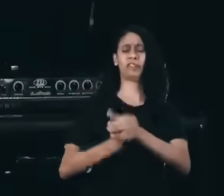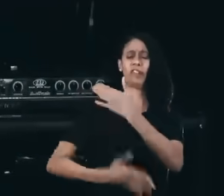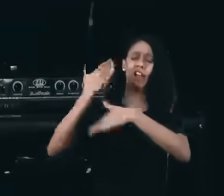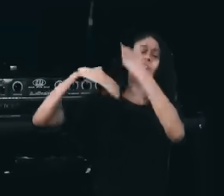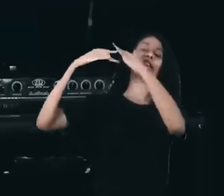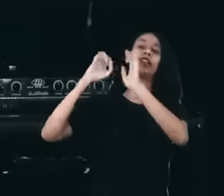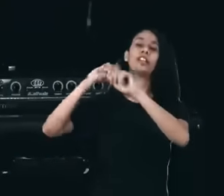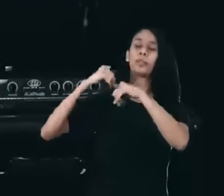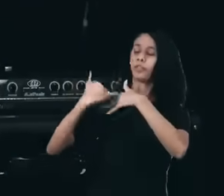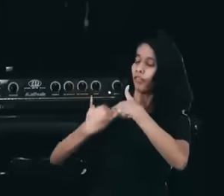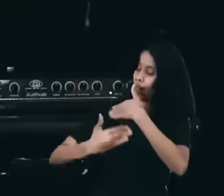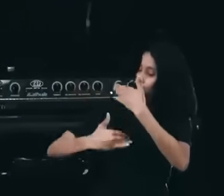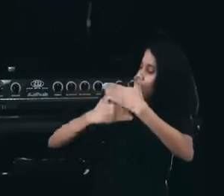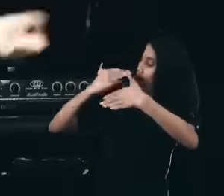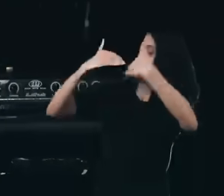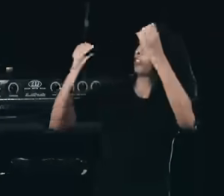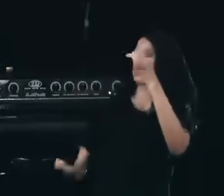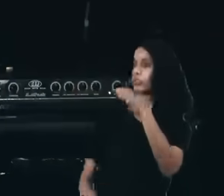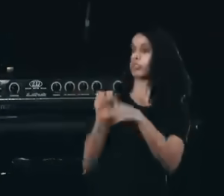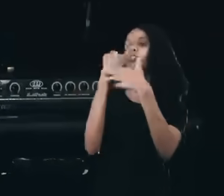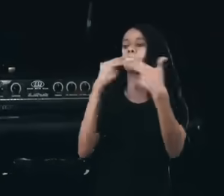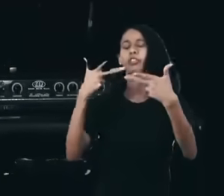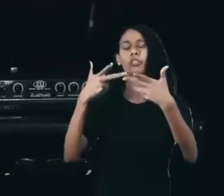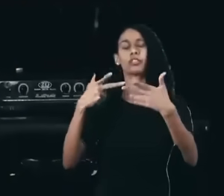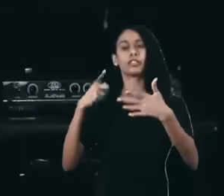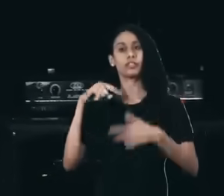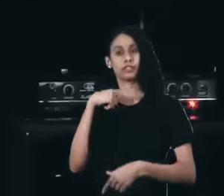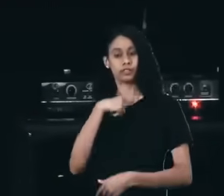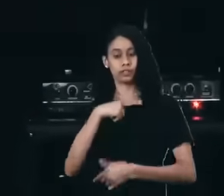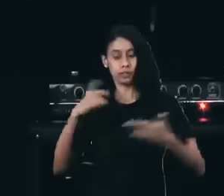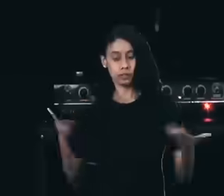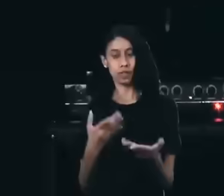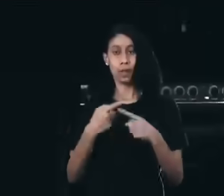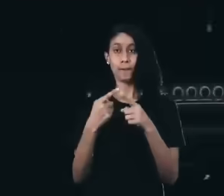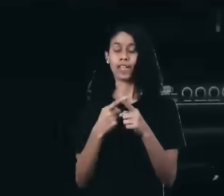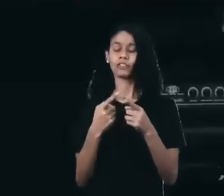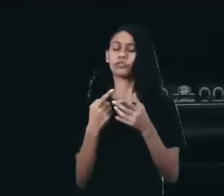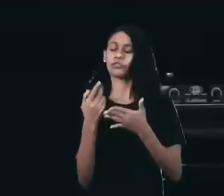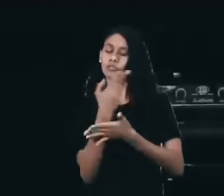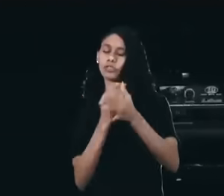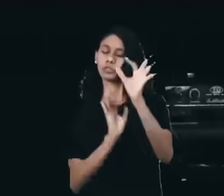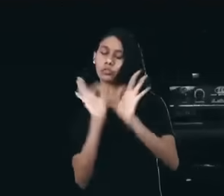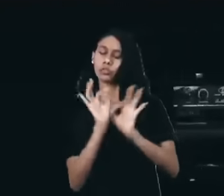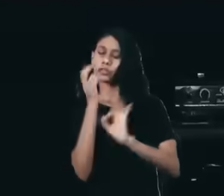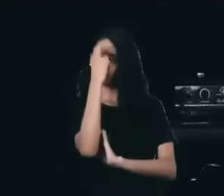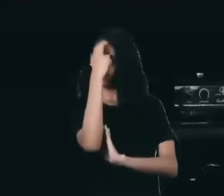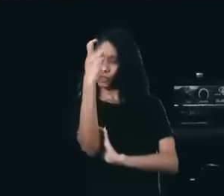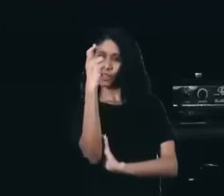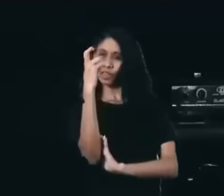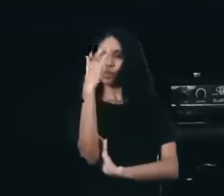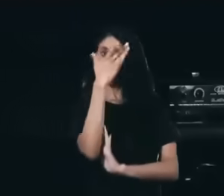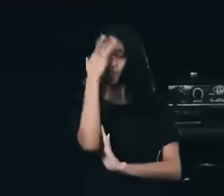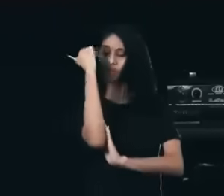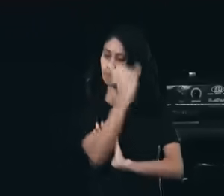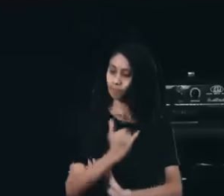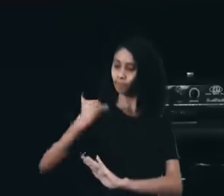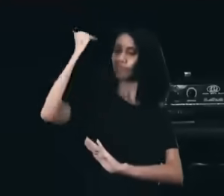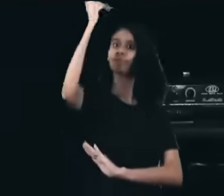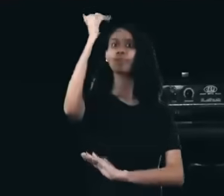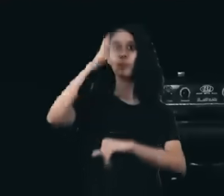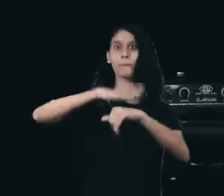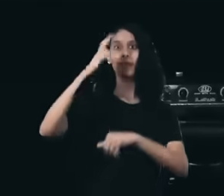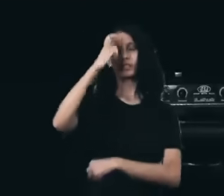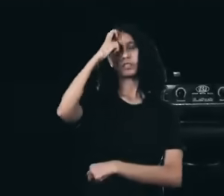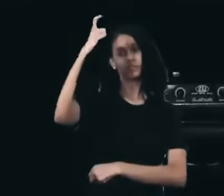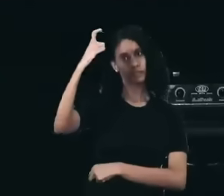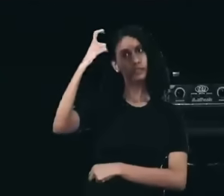pouco a pouco, foi formando tudo que nós temos. Mas de um design inteligente, de um ser superior, mais